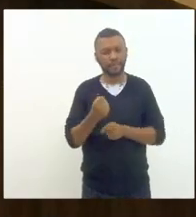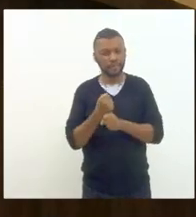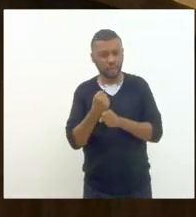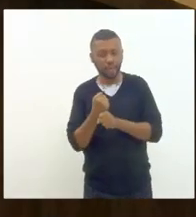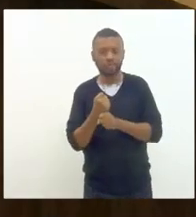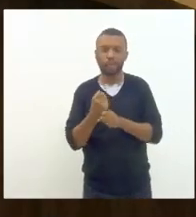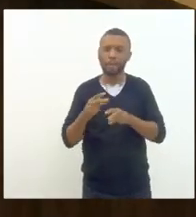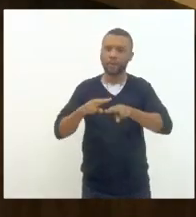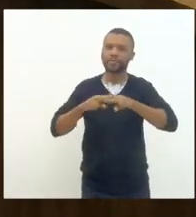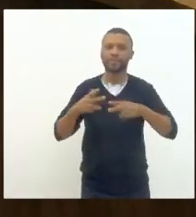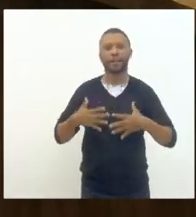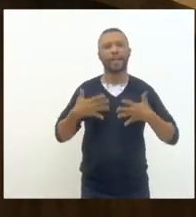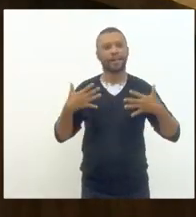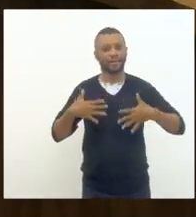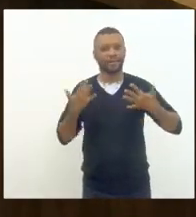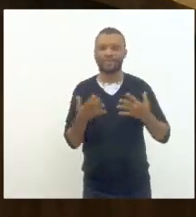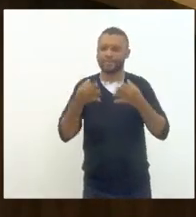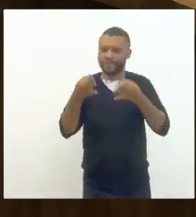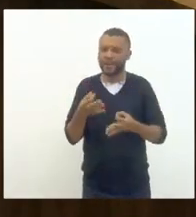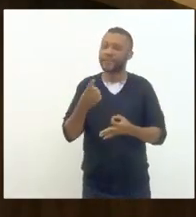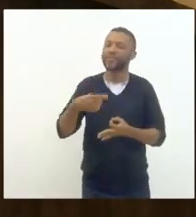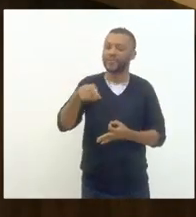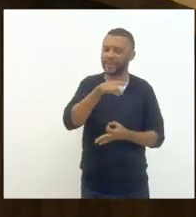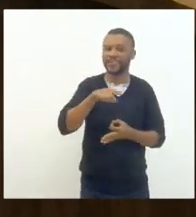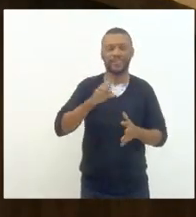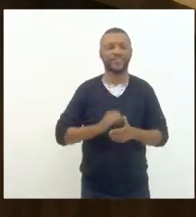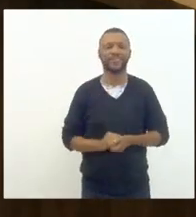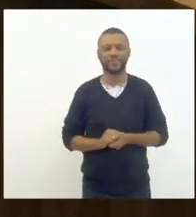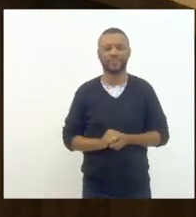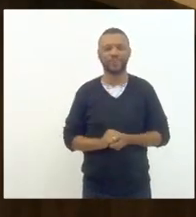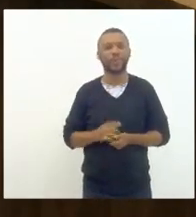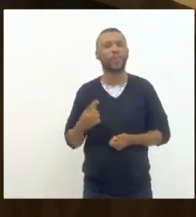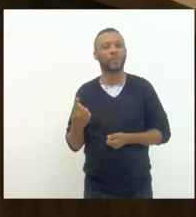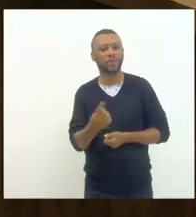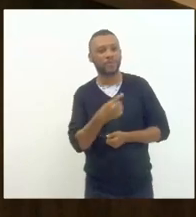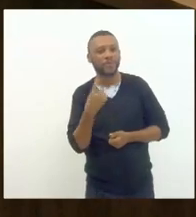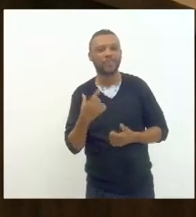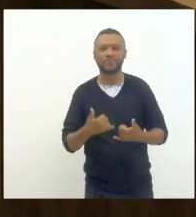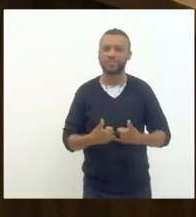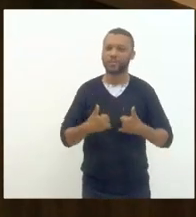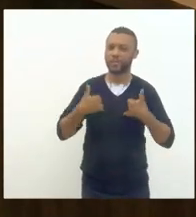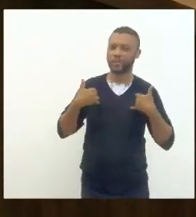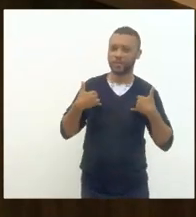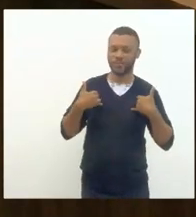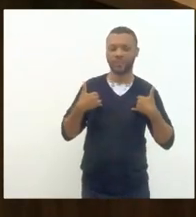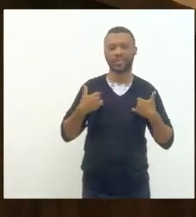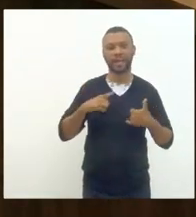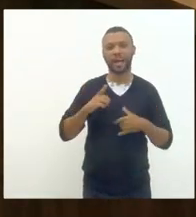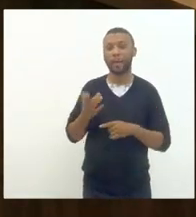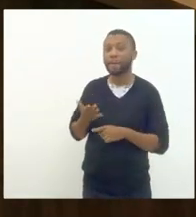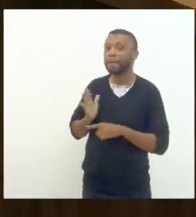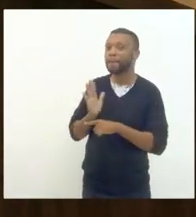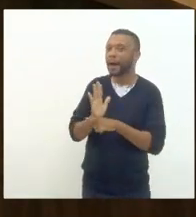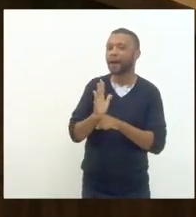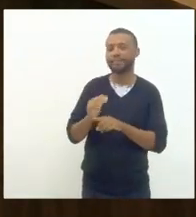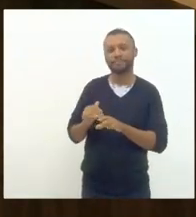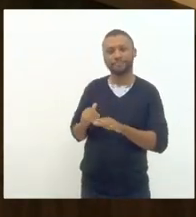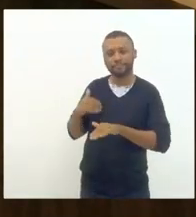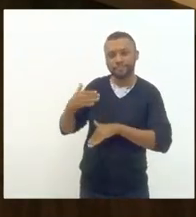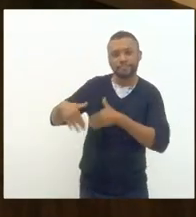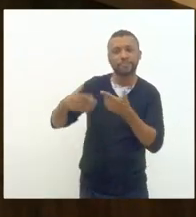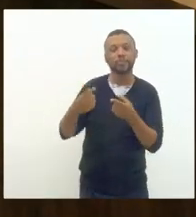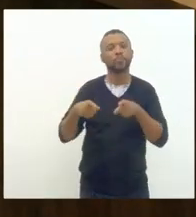muita alegria, de fato, para vocês. E para nós, eu fico muito honrada de poder ter contribuído aí junto